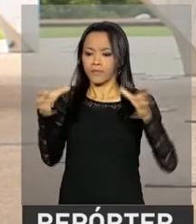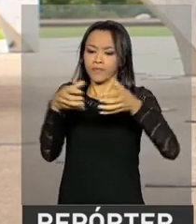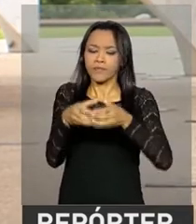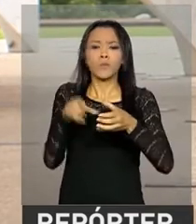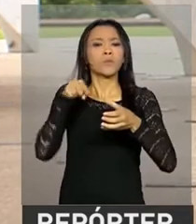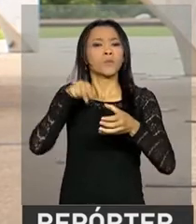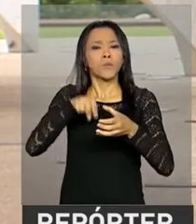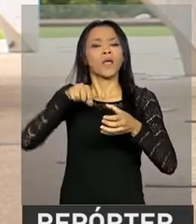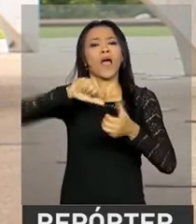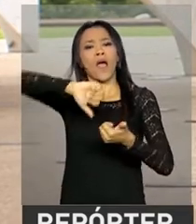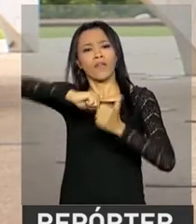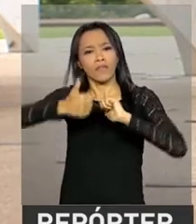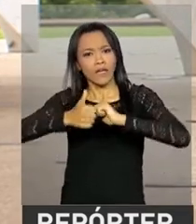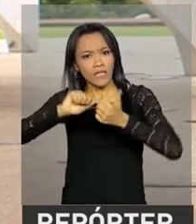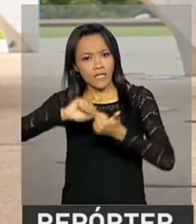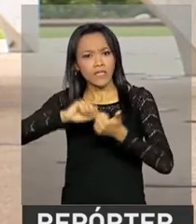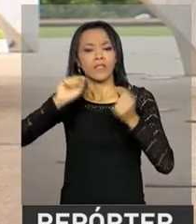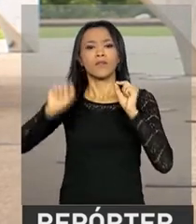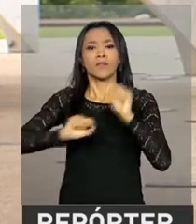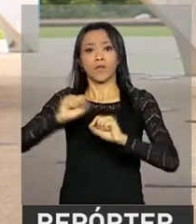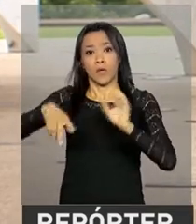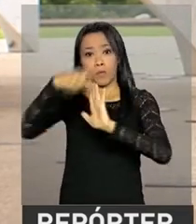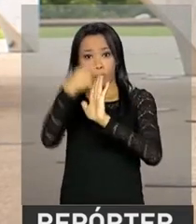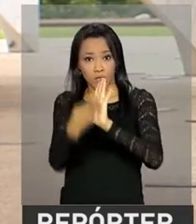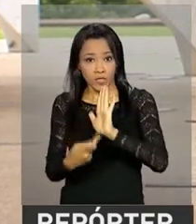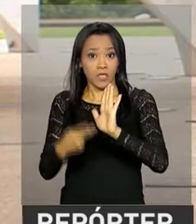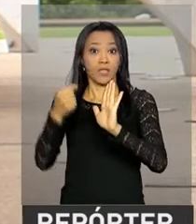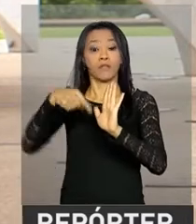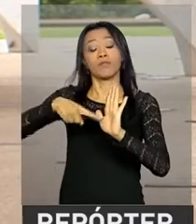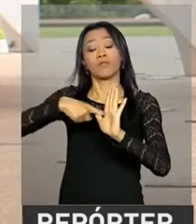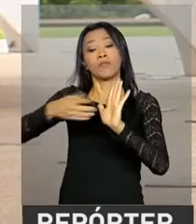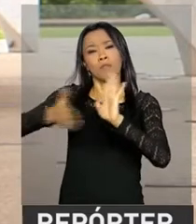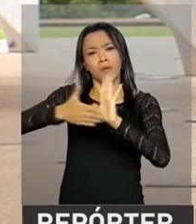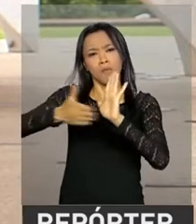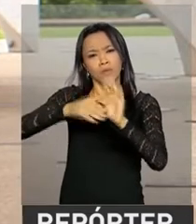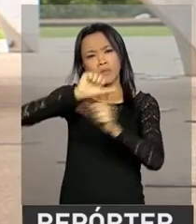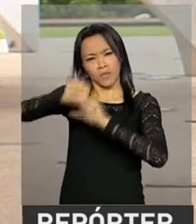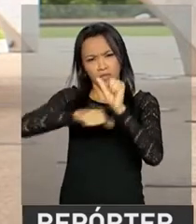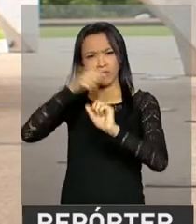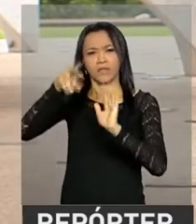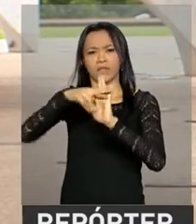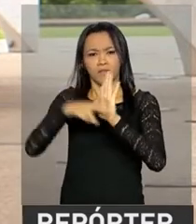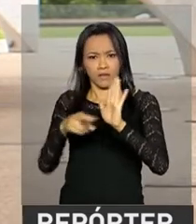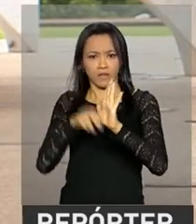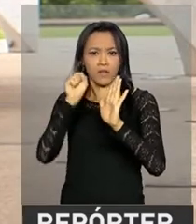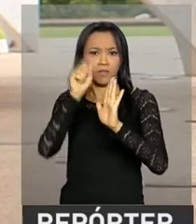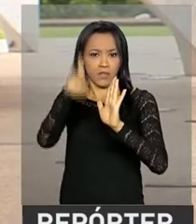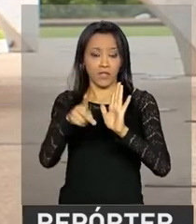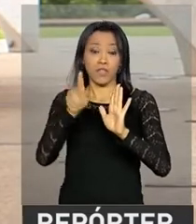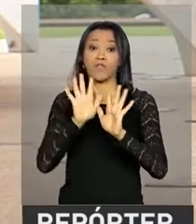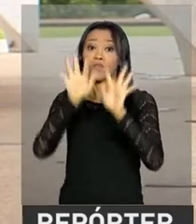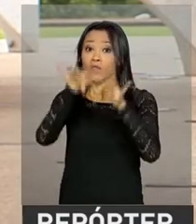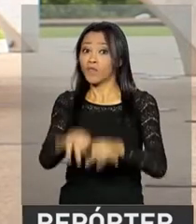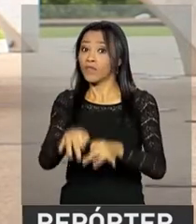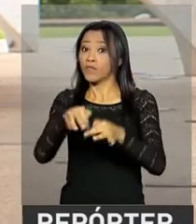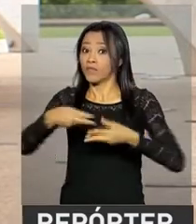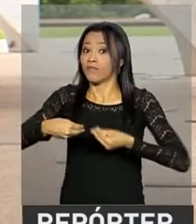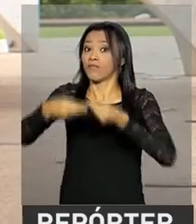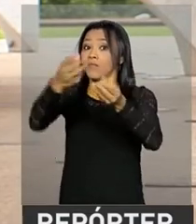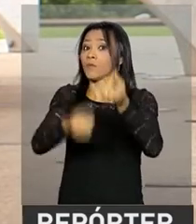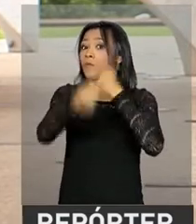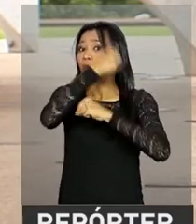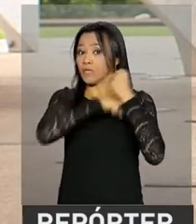que analisa na Câmara dos Deputados o projeto de reforma enviado pelo governo no fim do ano passado. Ontem, em São Paulo, o